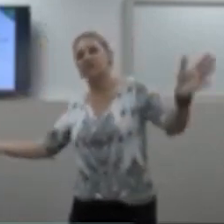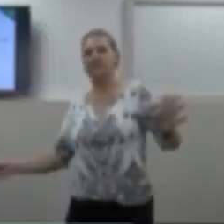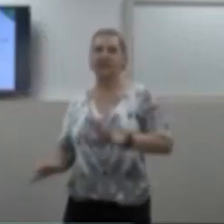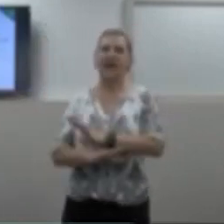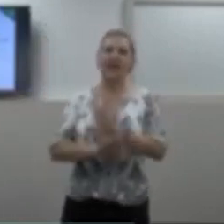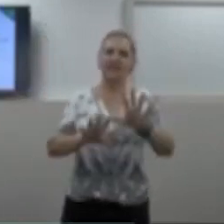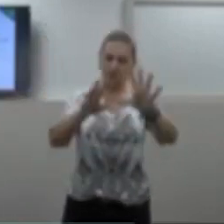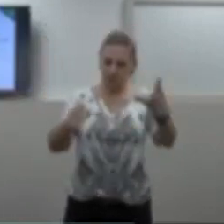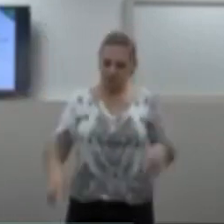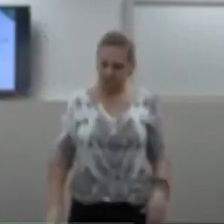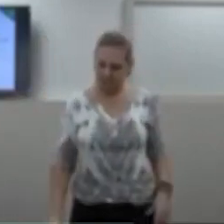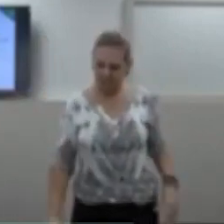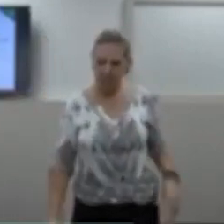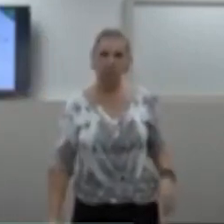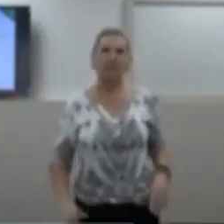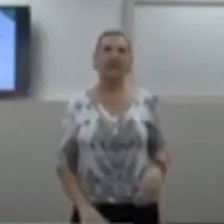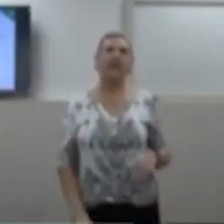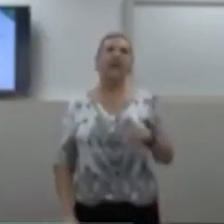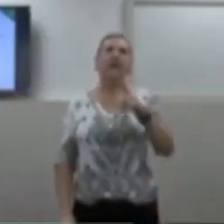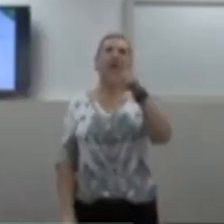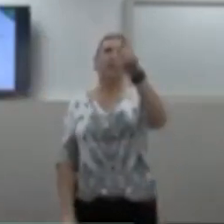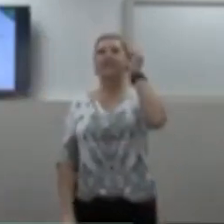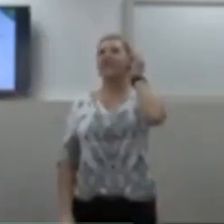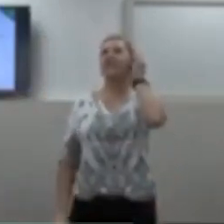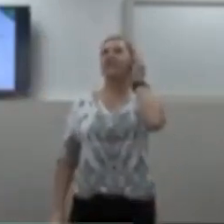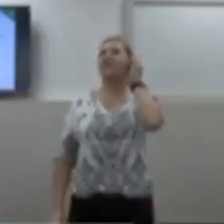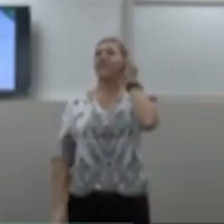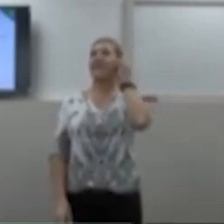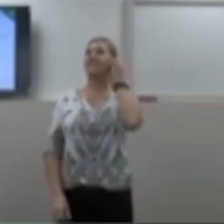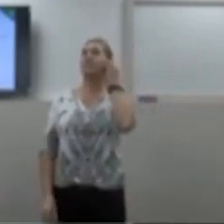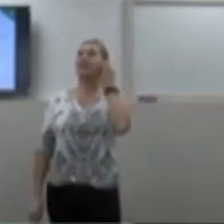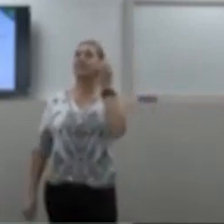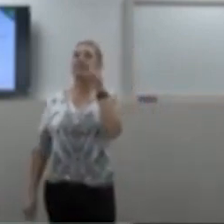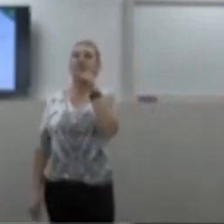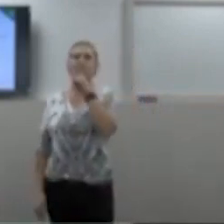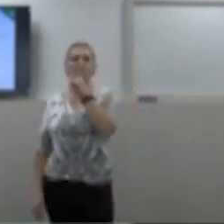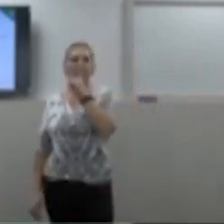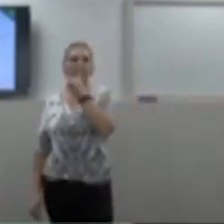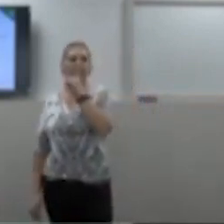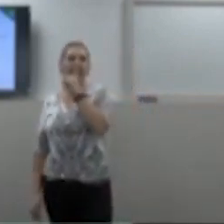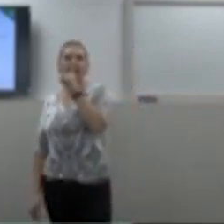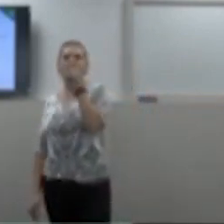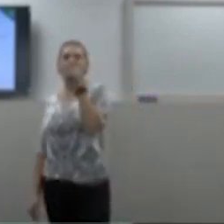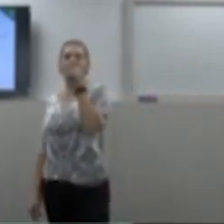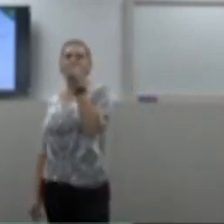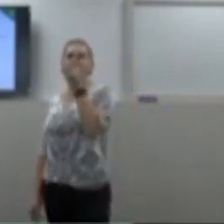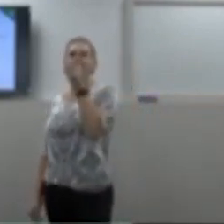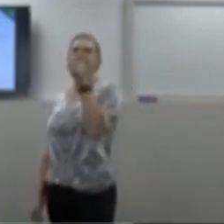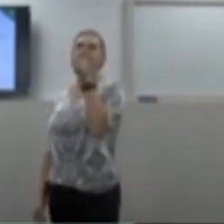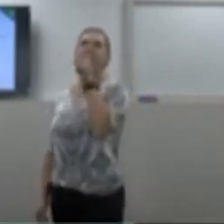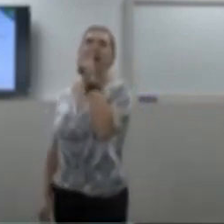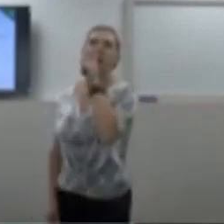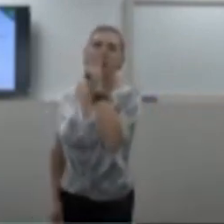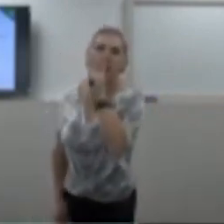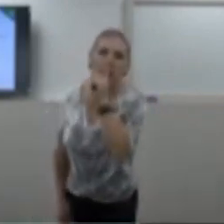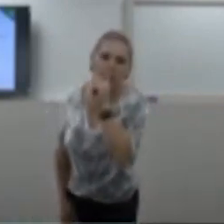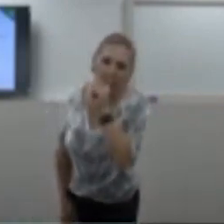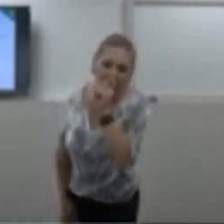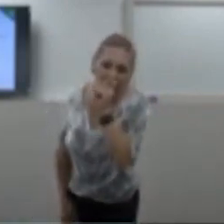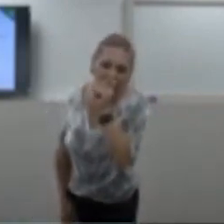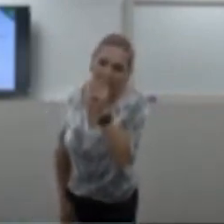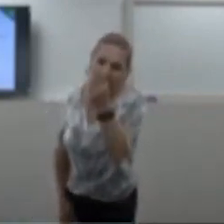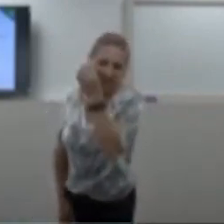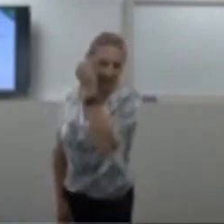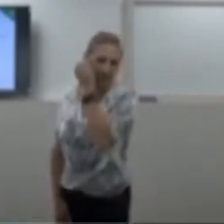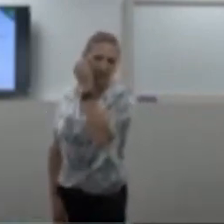13, 14, 15. Acertou. Muito bem. Outra tarefinha. Faça uma lista de supermercado e coloque o sabonete em